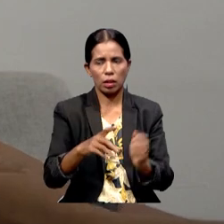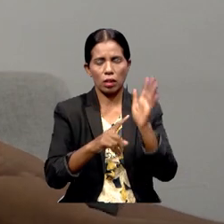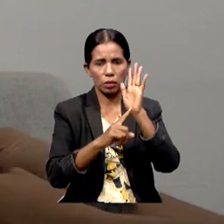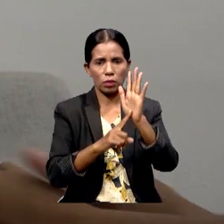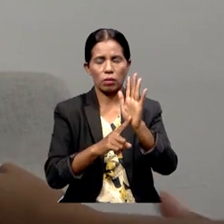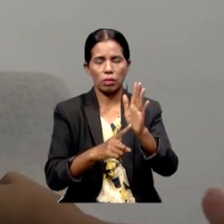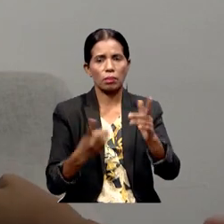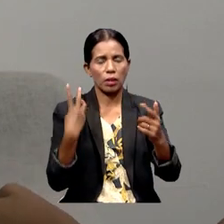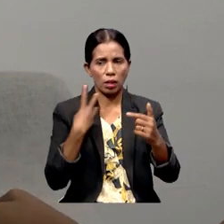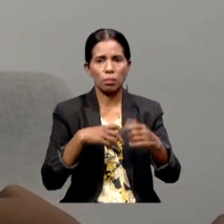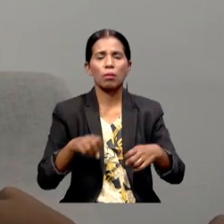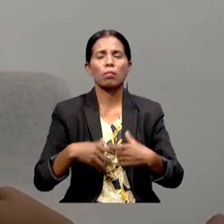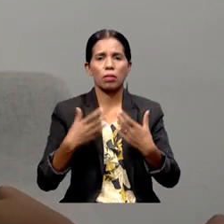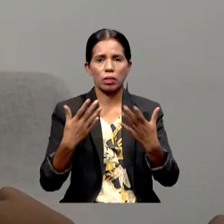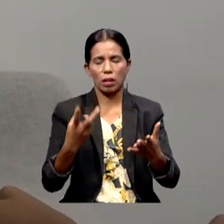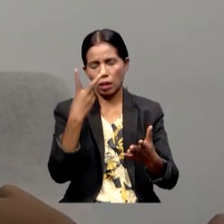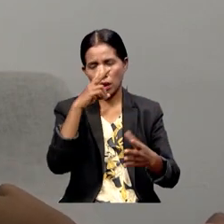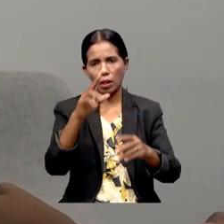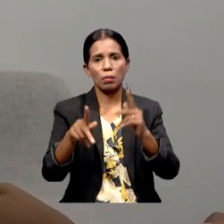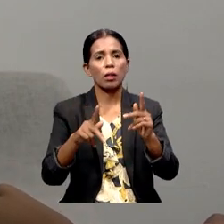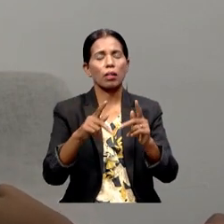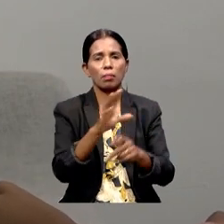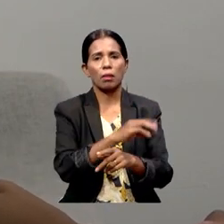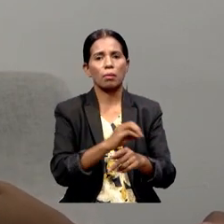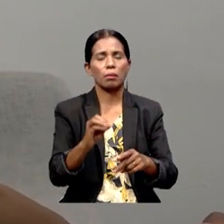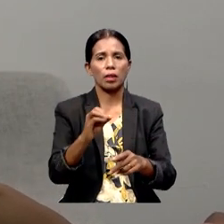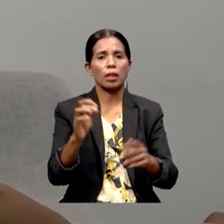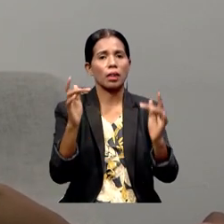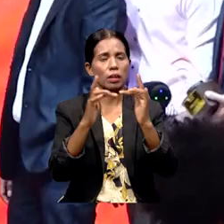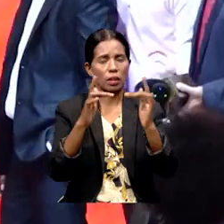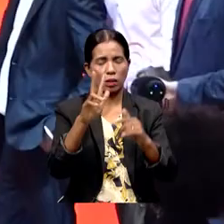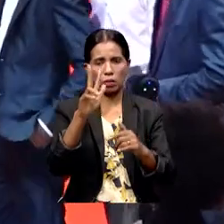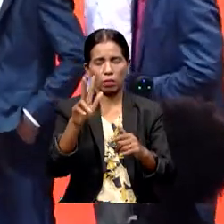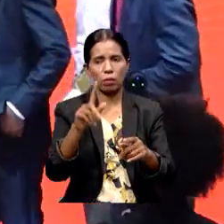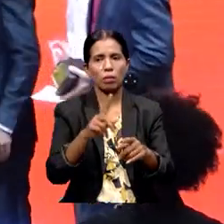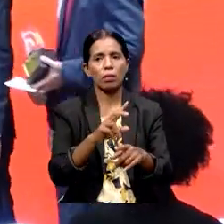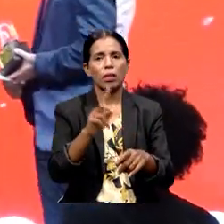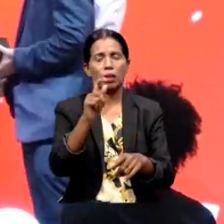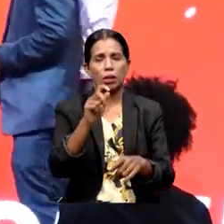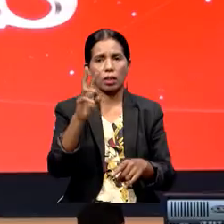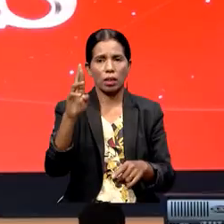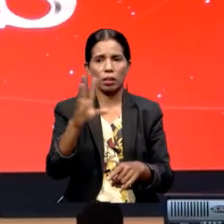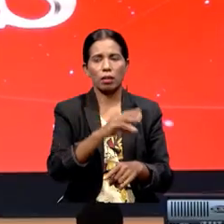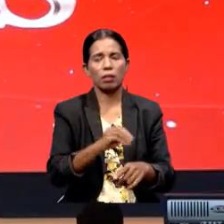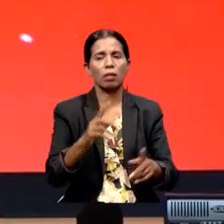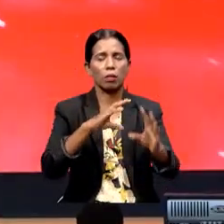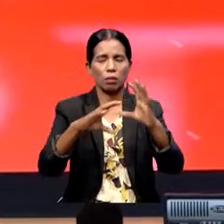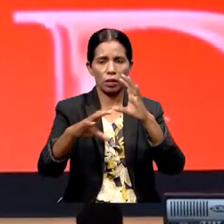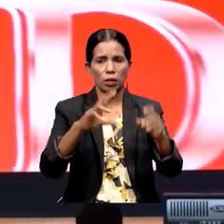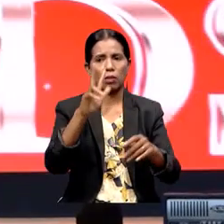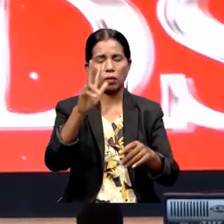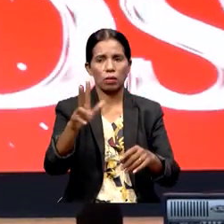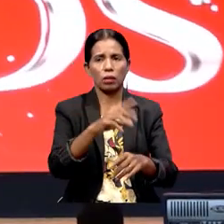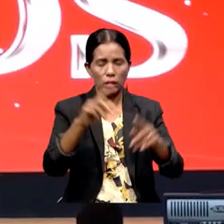sama bel halu inspeksaun bai ha operador tolu ne per hare ni problema ne Dau-dau ne operador telekomunikasau tolu ne be